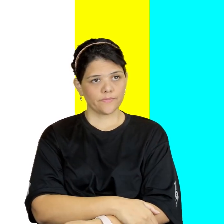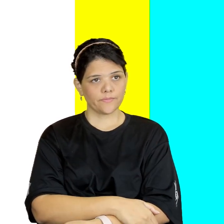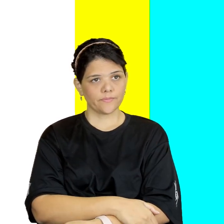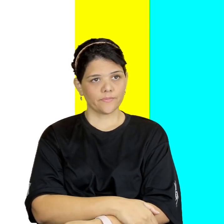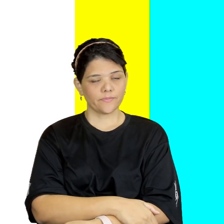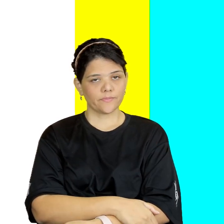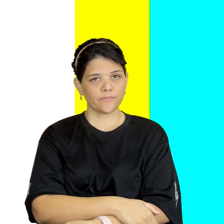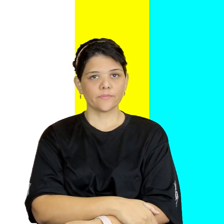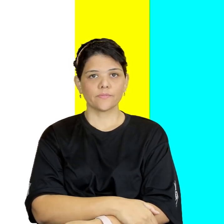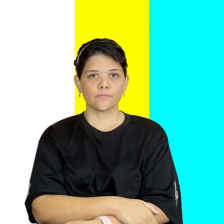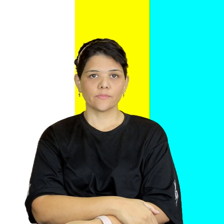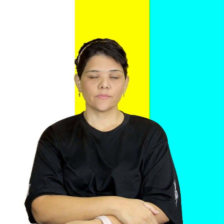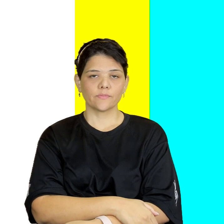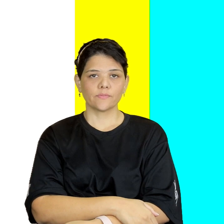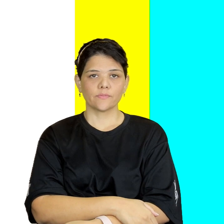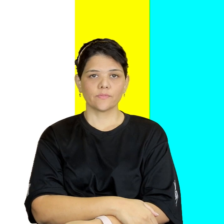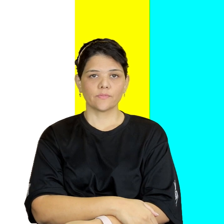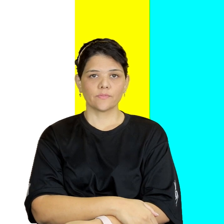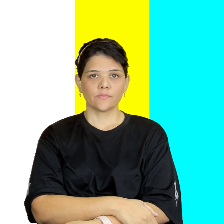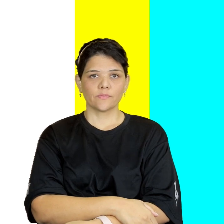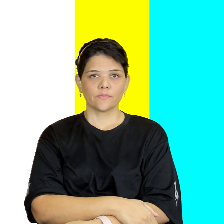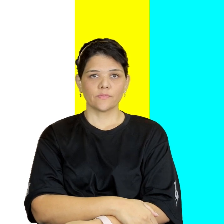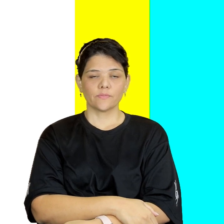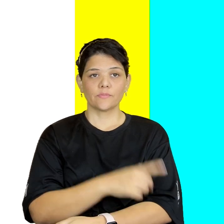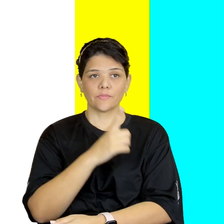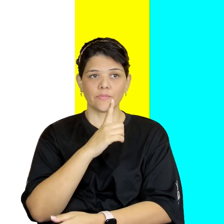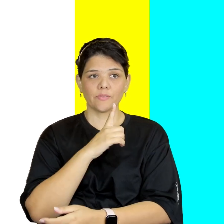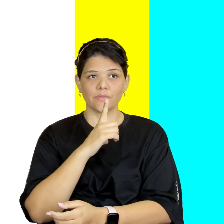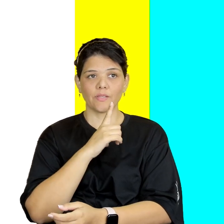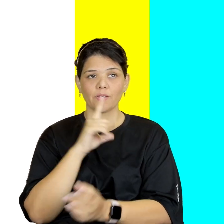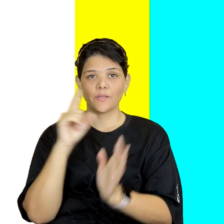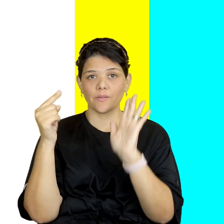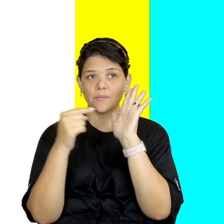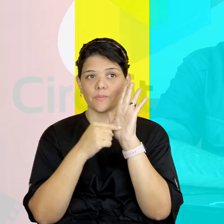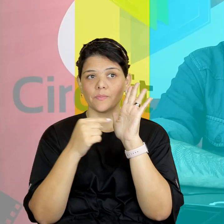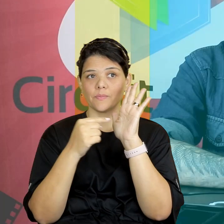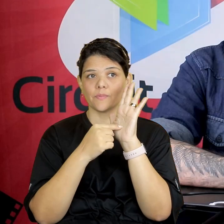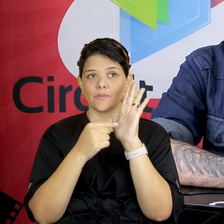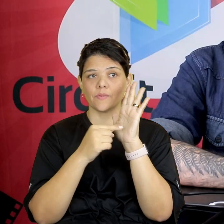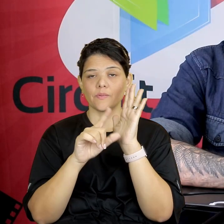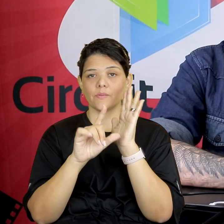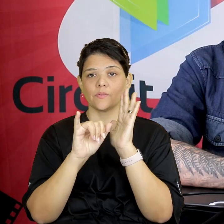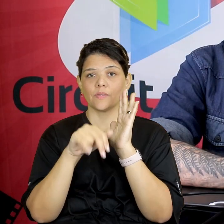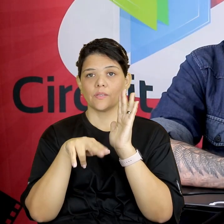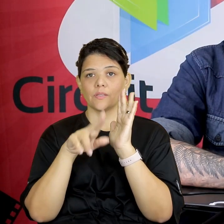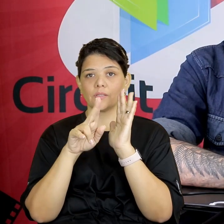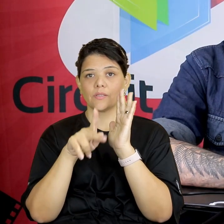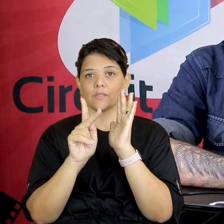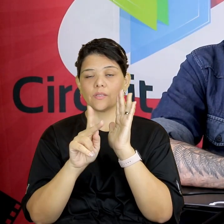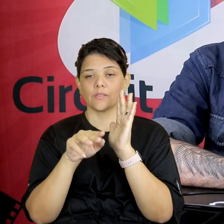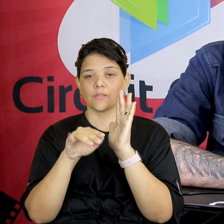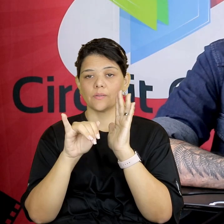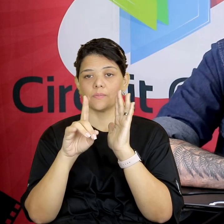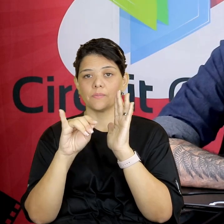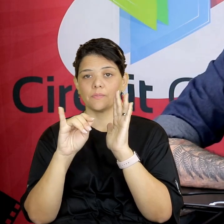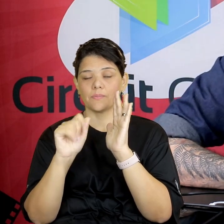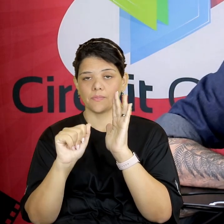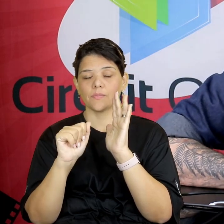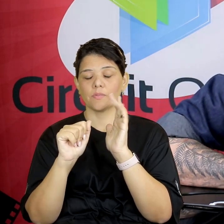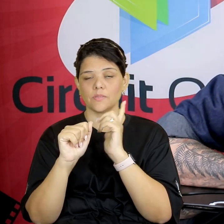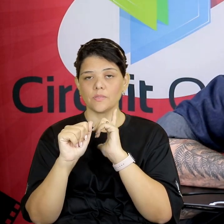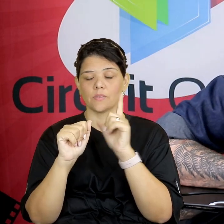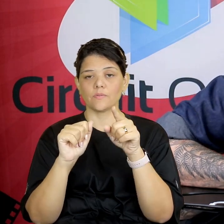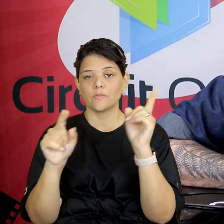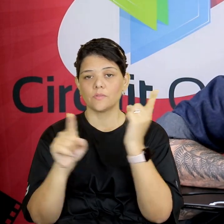Aqui no canto, a gente tem esse botão de link mídia. No DaVinci também tem. E você